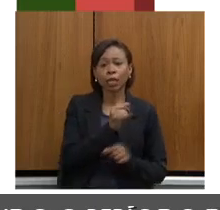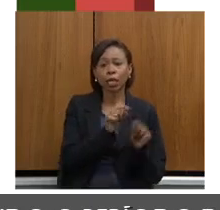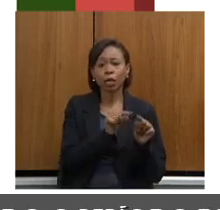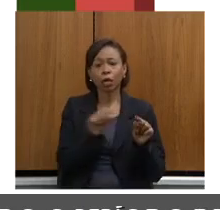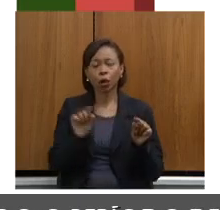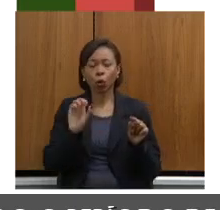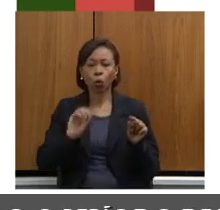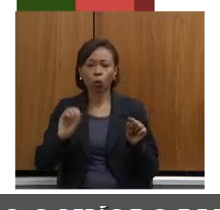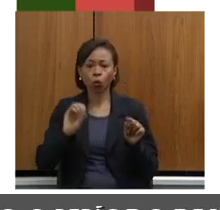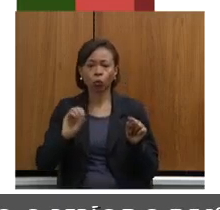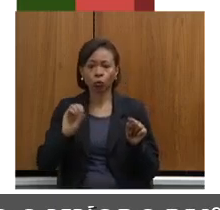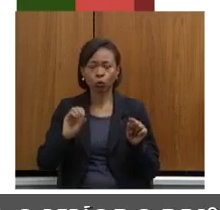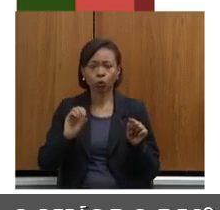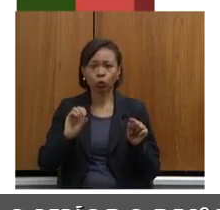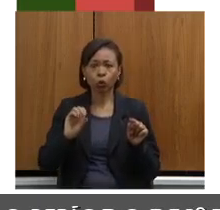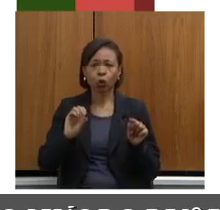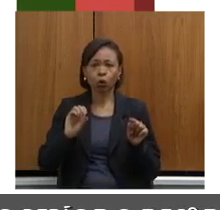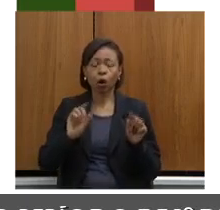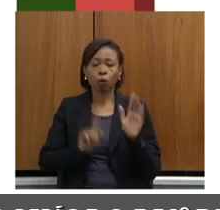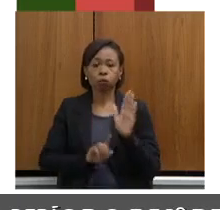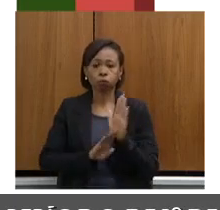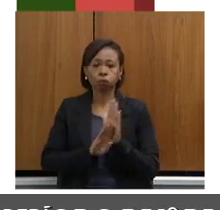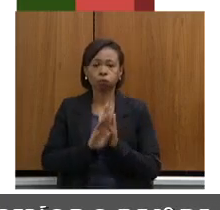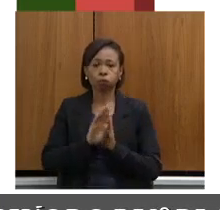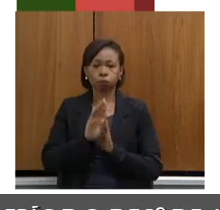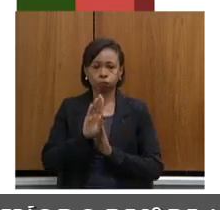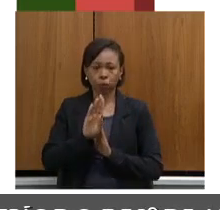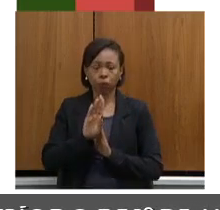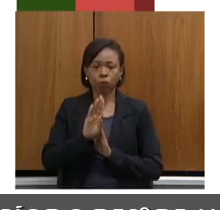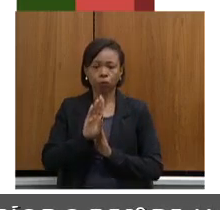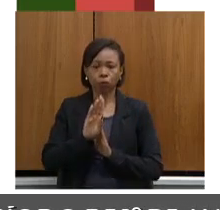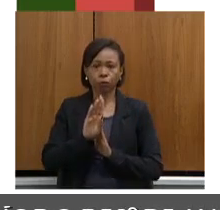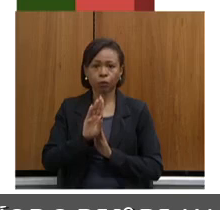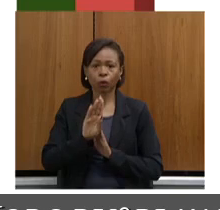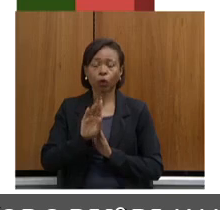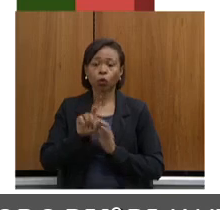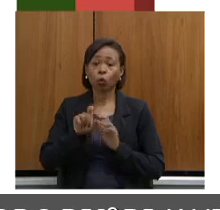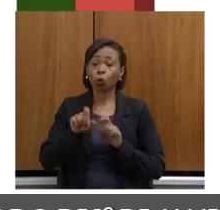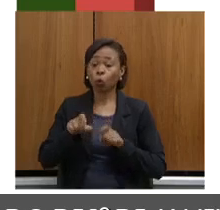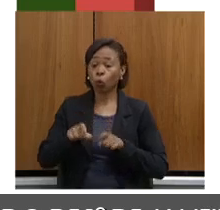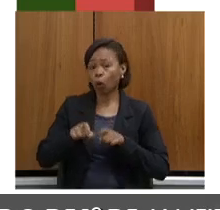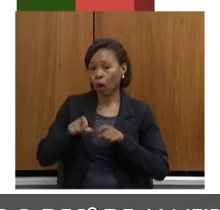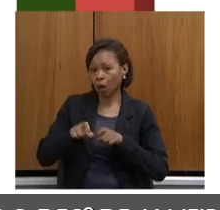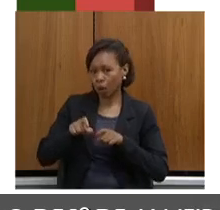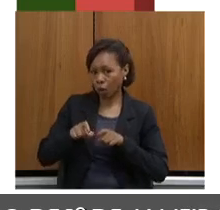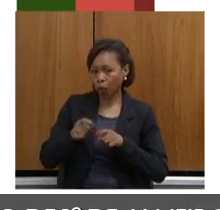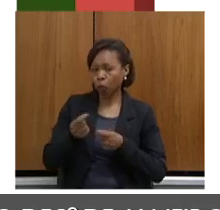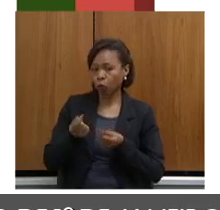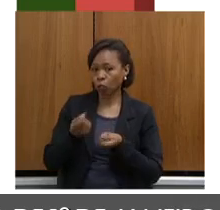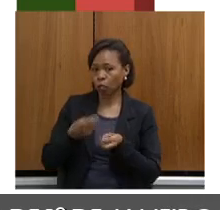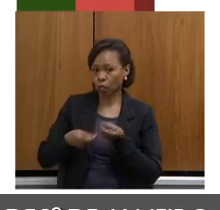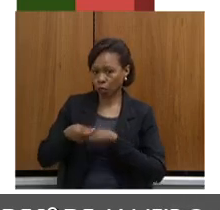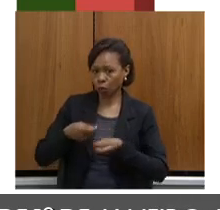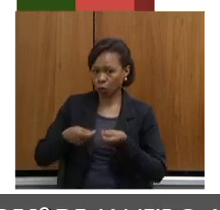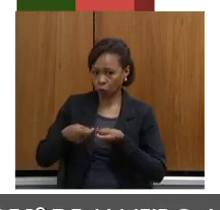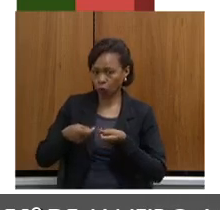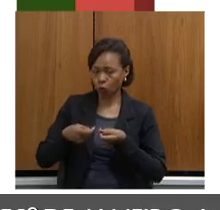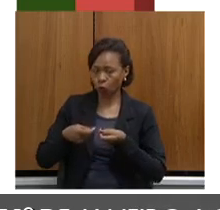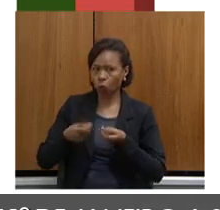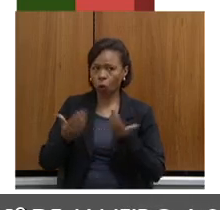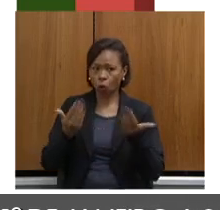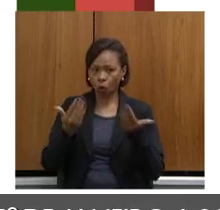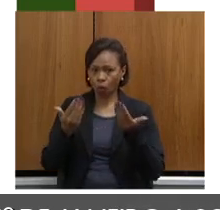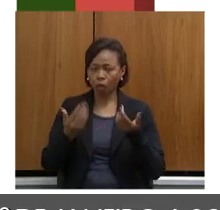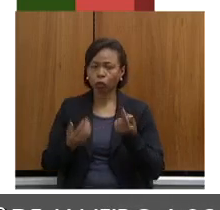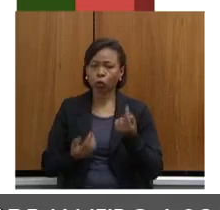crescimento de 20 ficou Seis por cento nas exportações do agronegócio Minas Gerais comparado com bspd 2020 tão valores